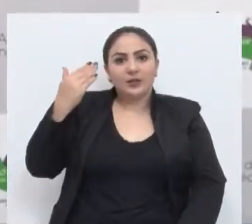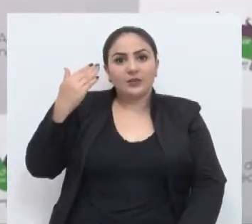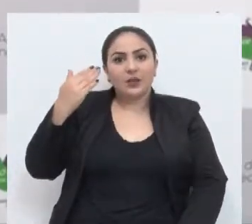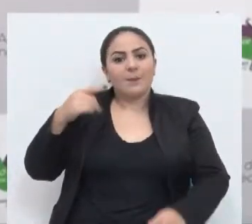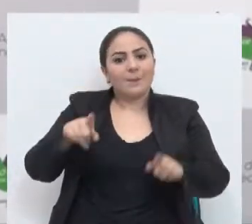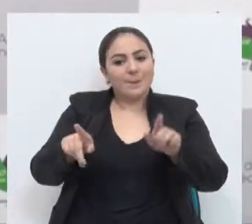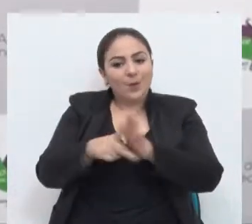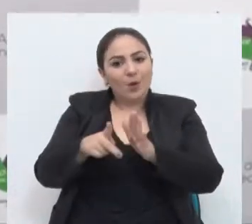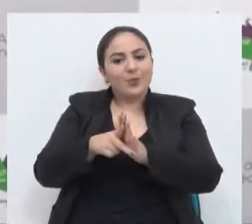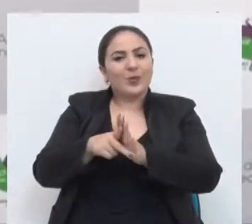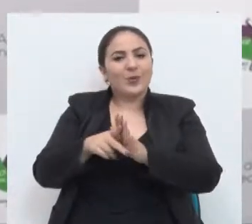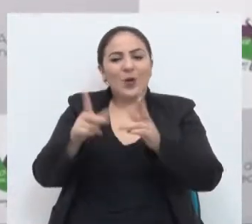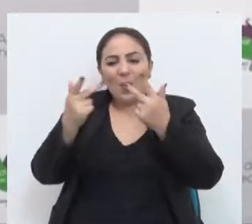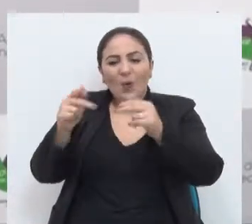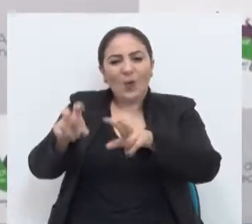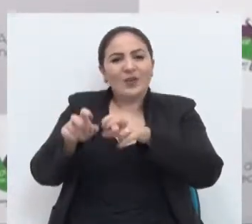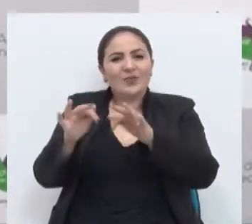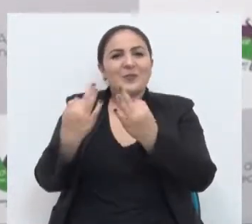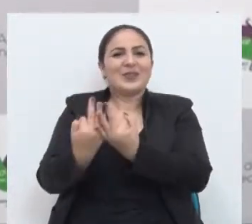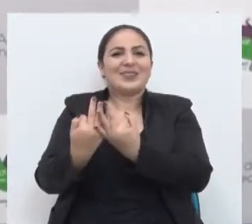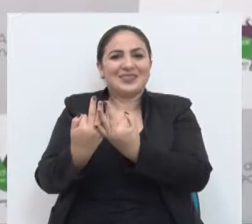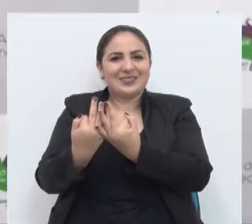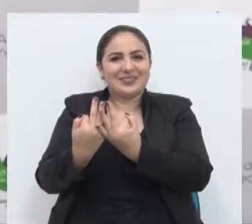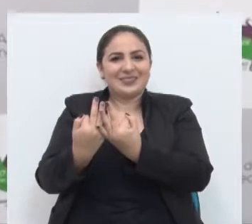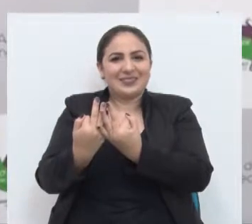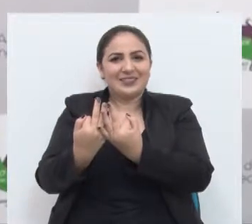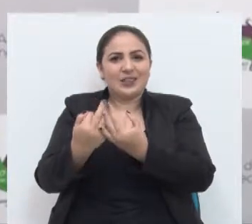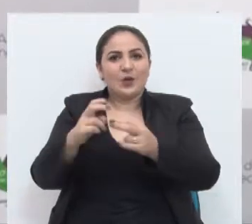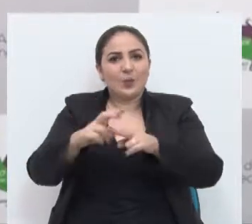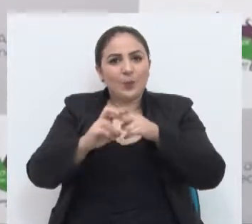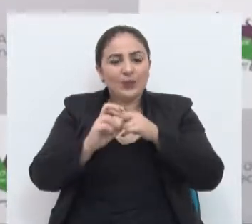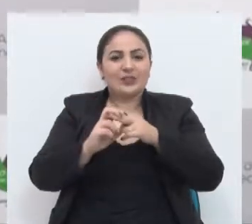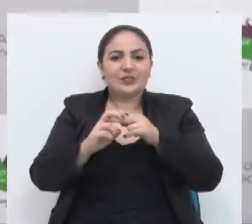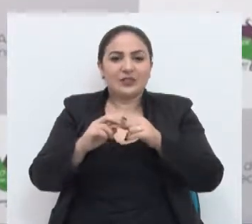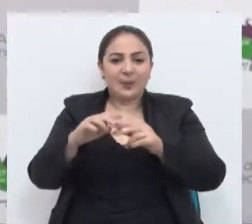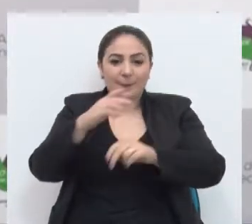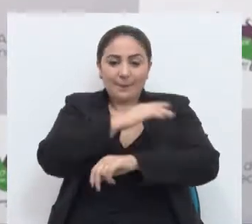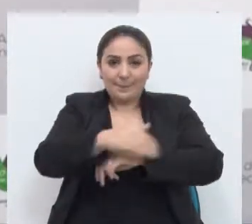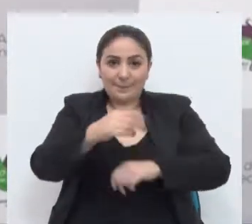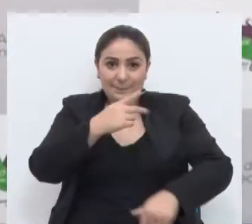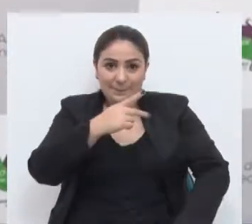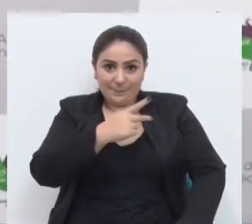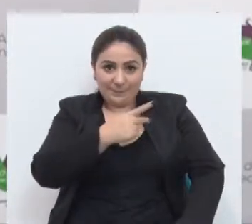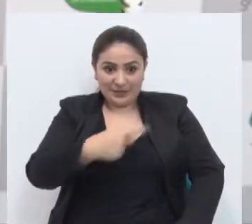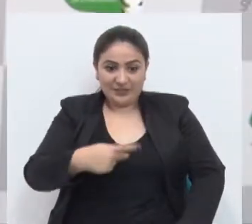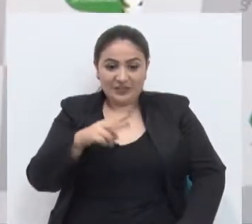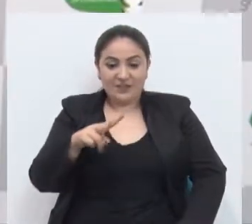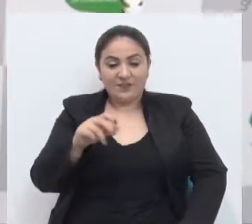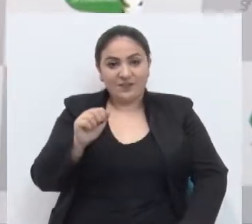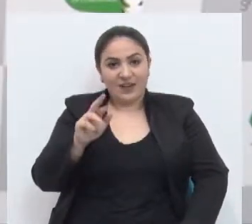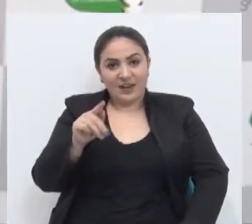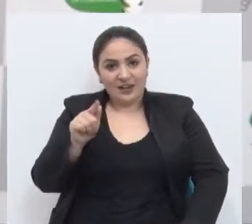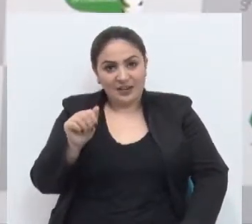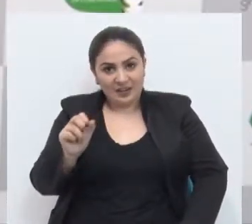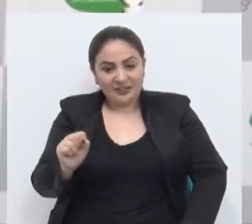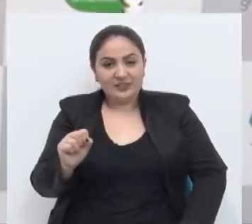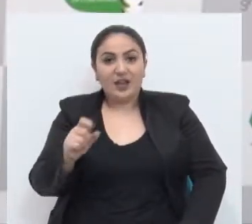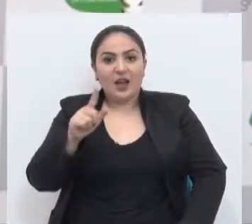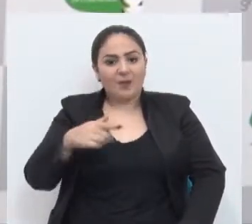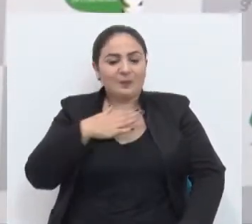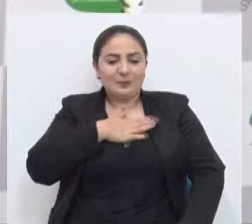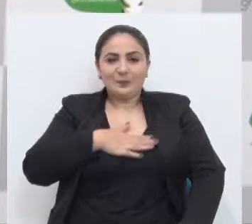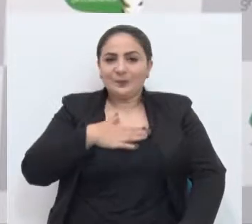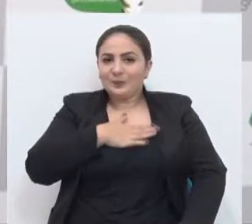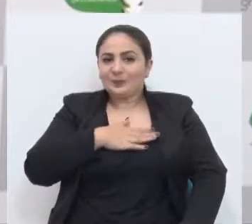produtos coloniais. E continuamos lá em Presidente Vargas, mesmo endereço, há 86 anos. É um prazer muito grande estar aqui